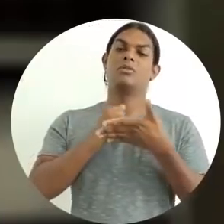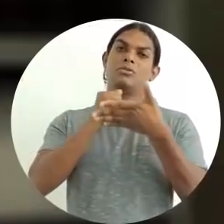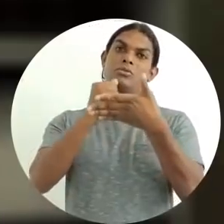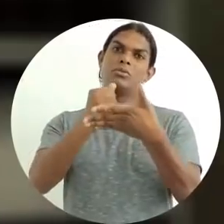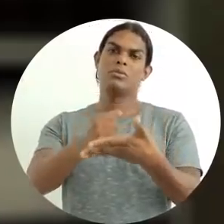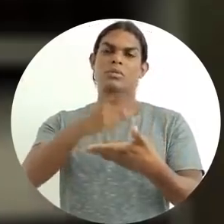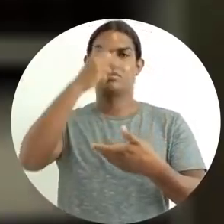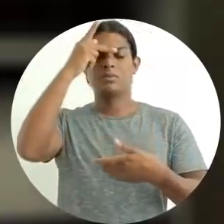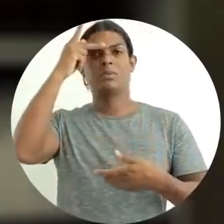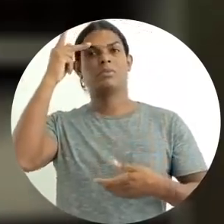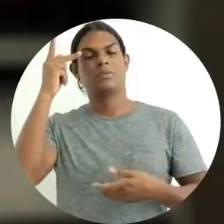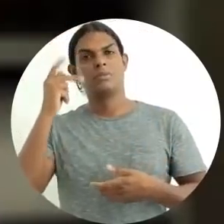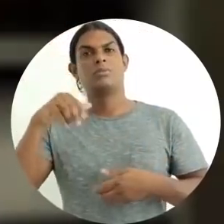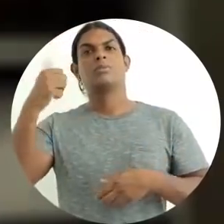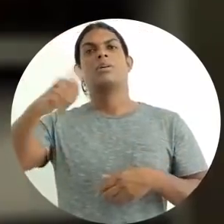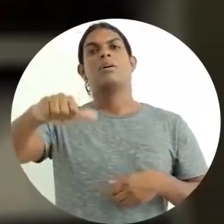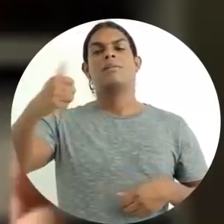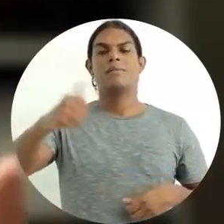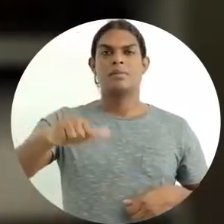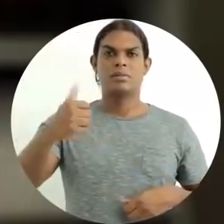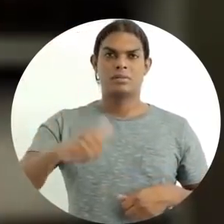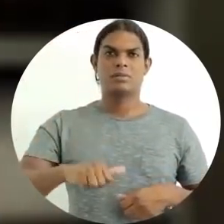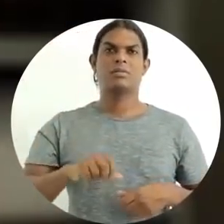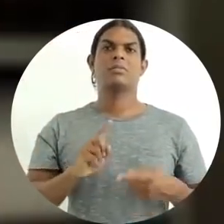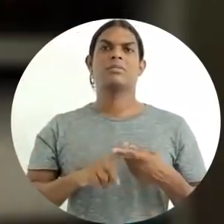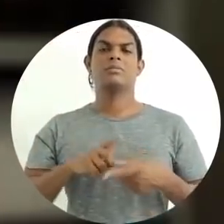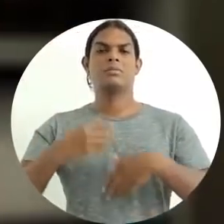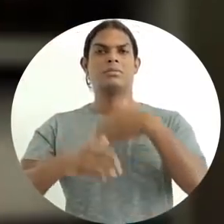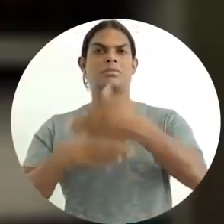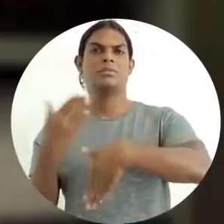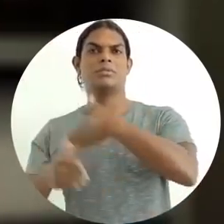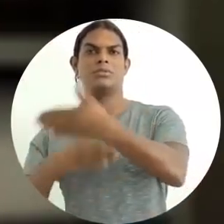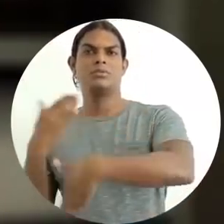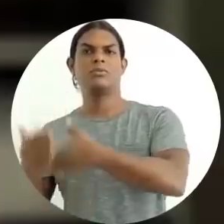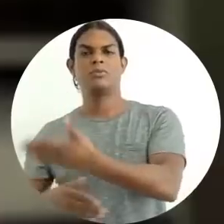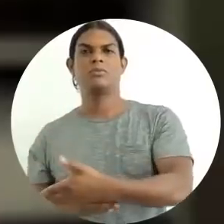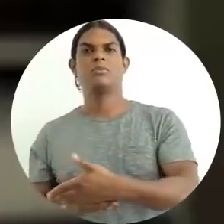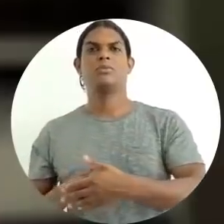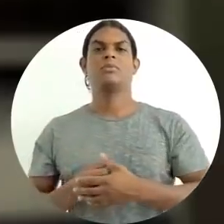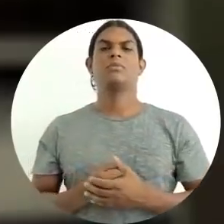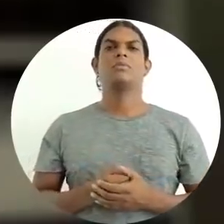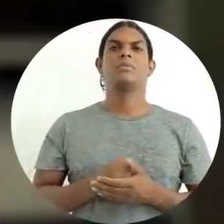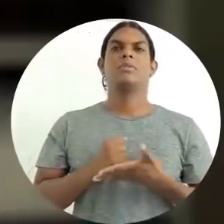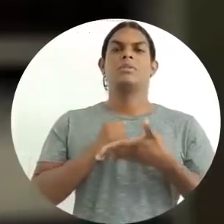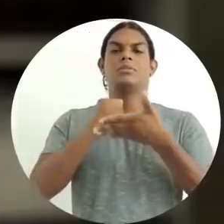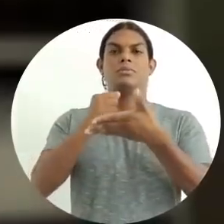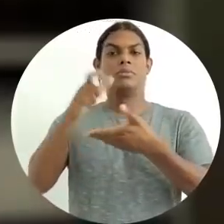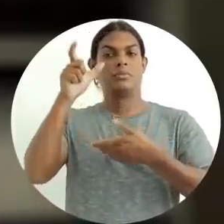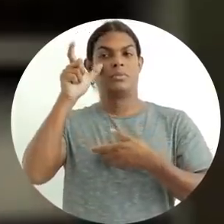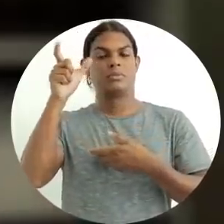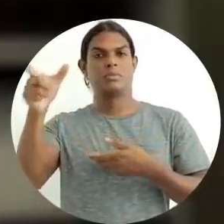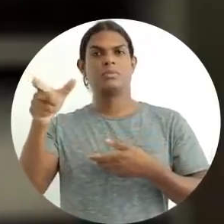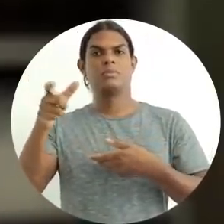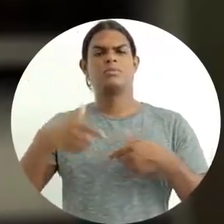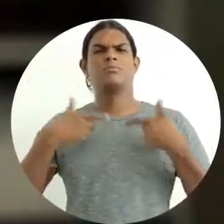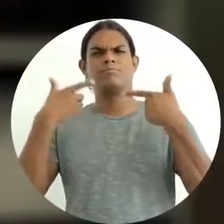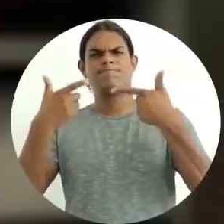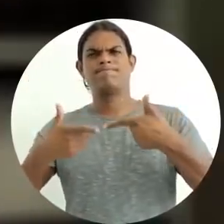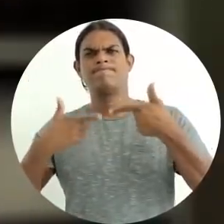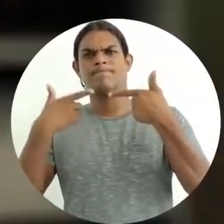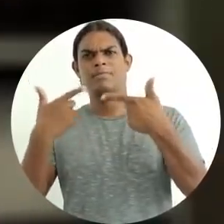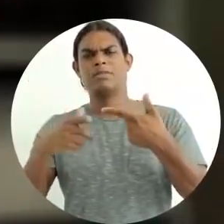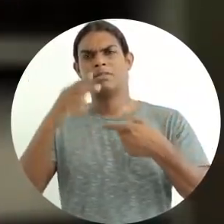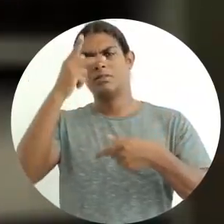preparar pessoas, capacitá-las, desenvolvê-las, manter as pessoas focadas, estimular